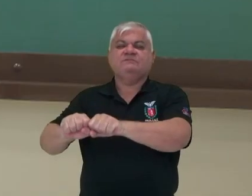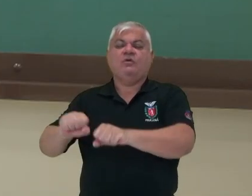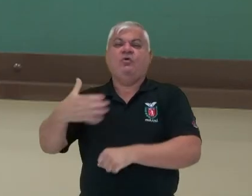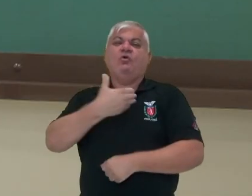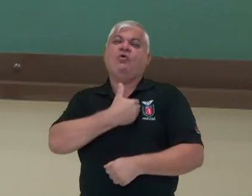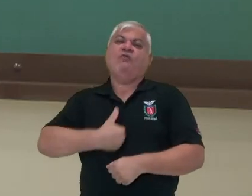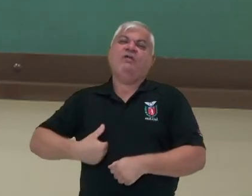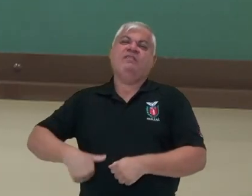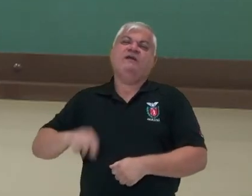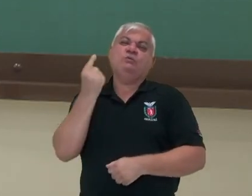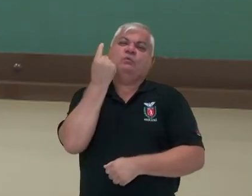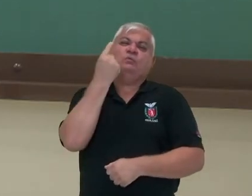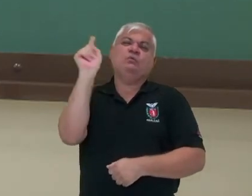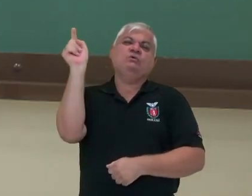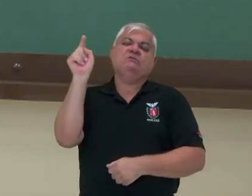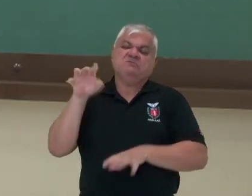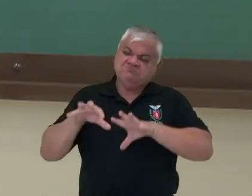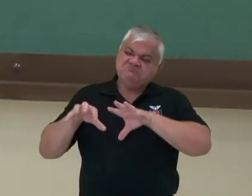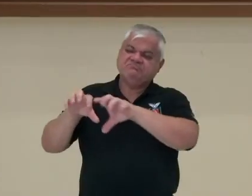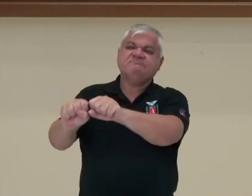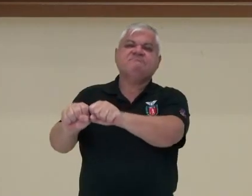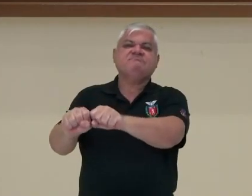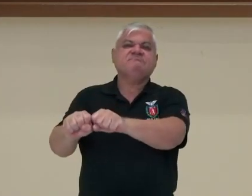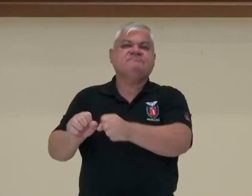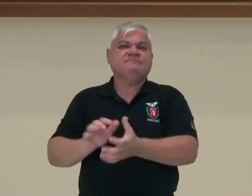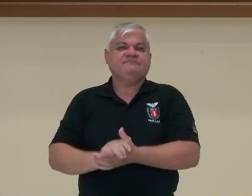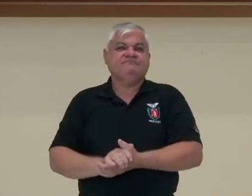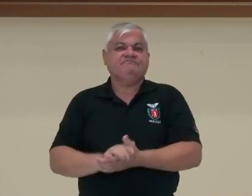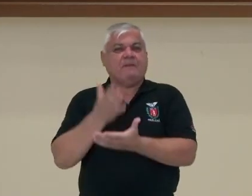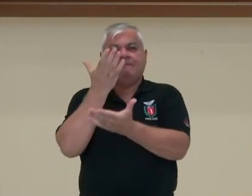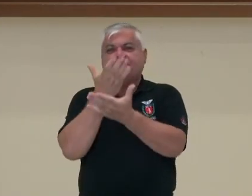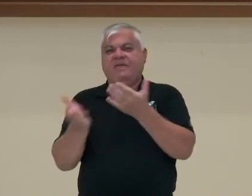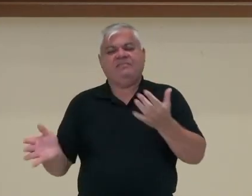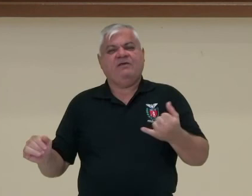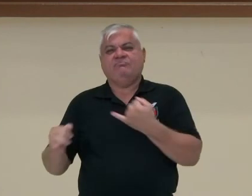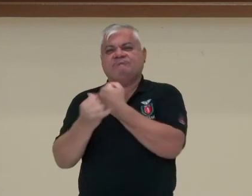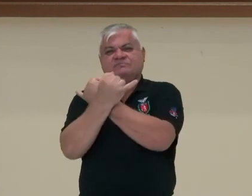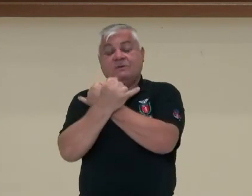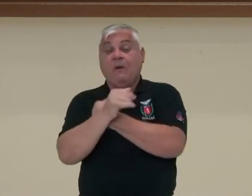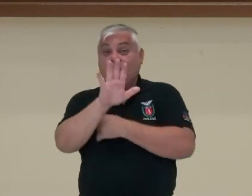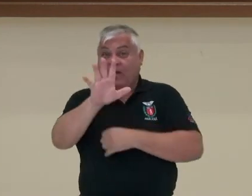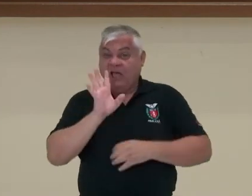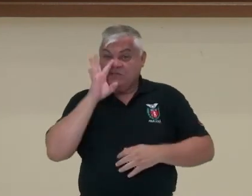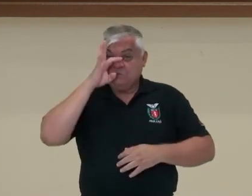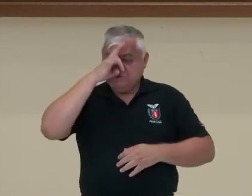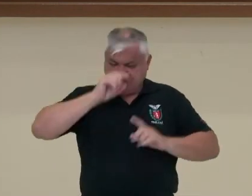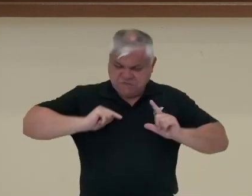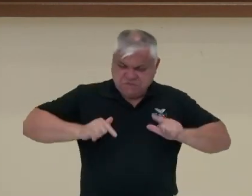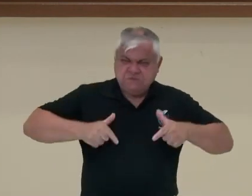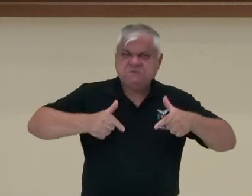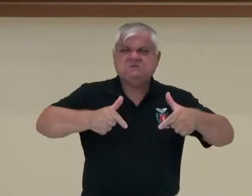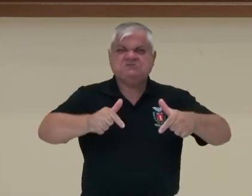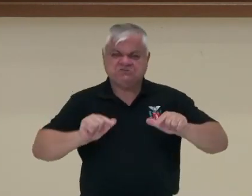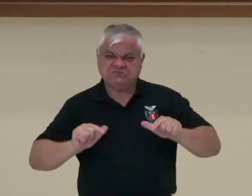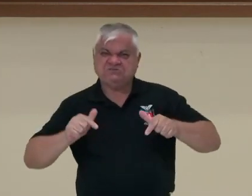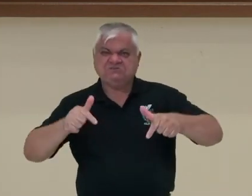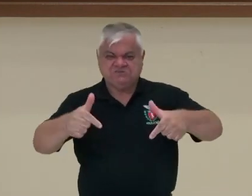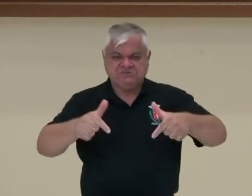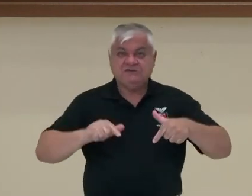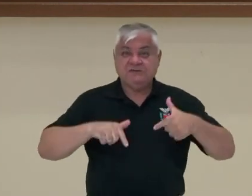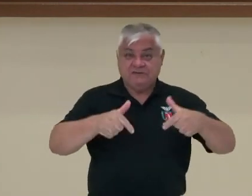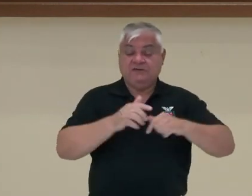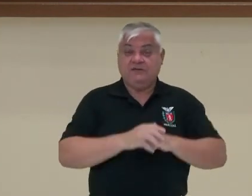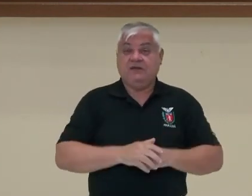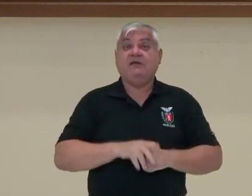governante, Túpac Amaru, também foi conquistado. Então veja que eles foram resistindo. Após a morte do Huáscar e do Atahualpa,